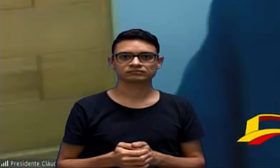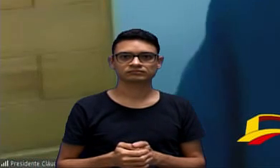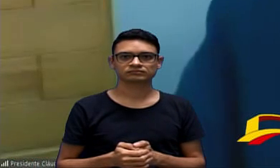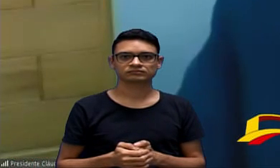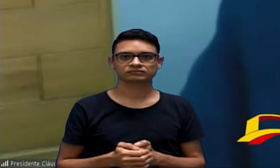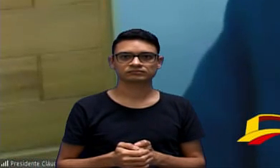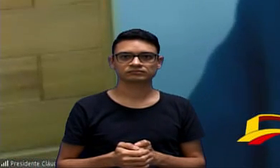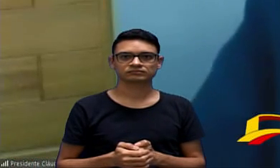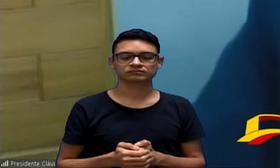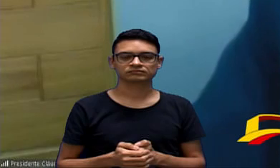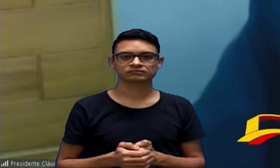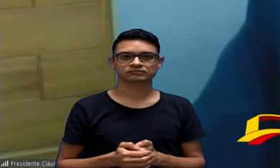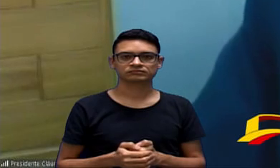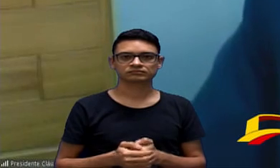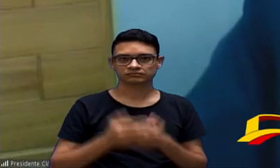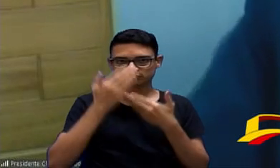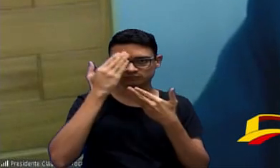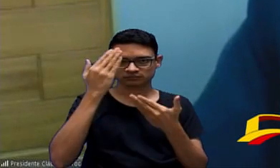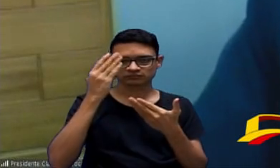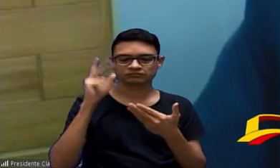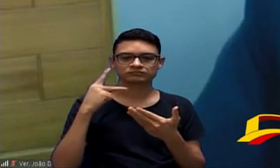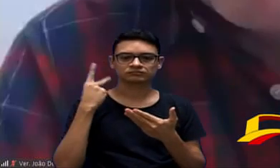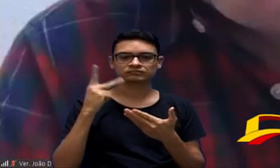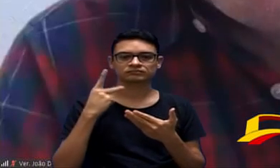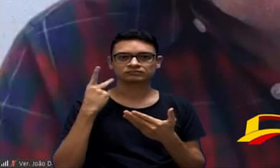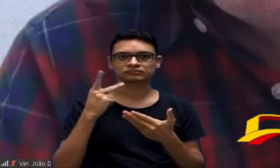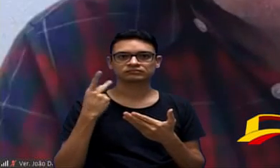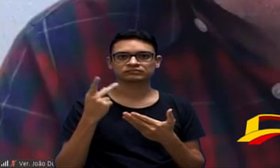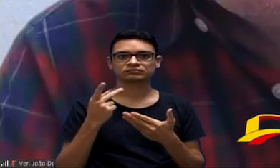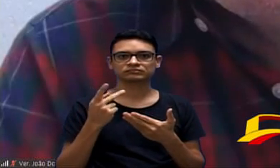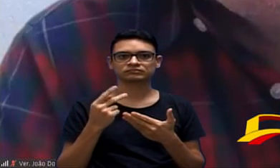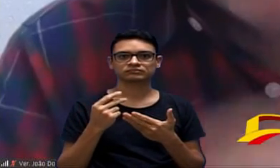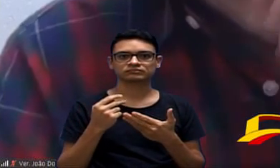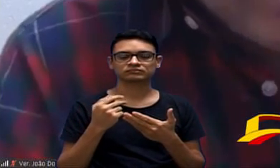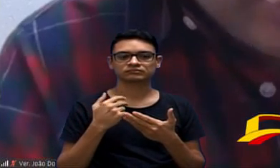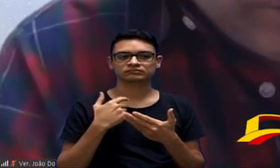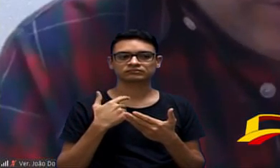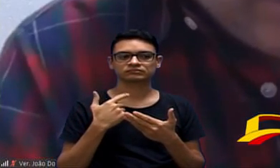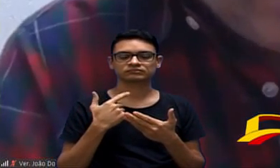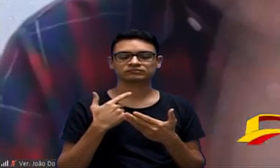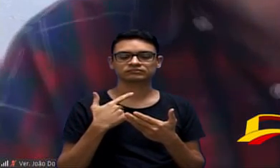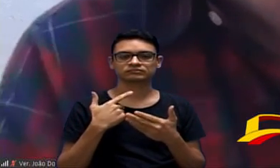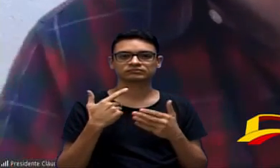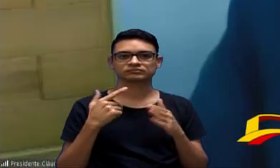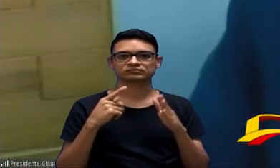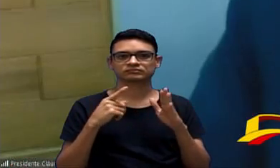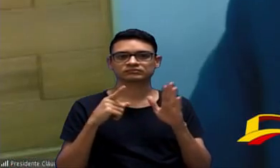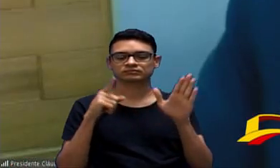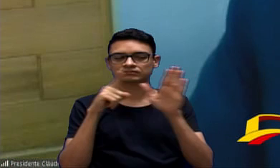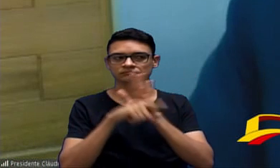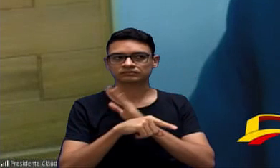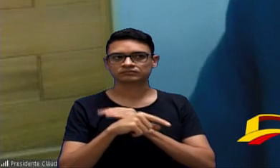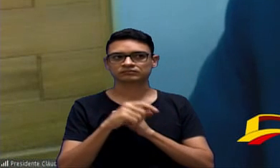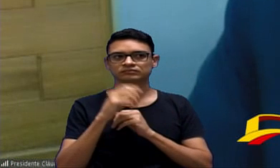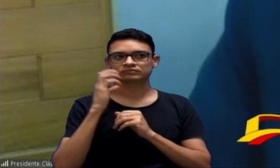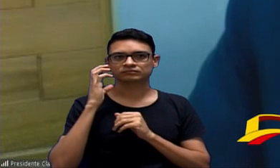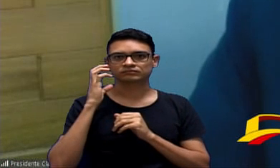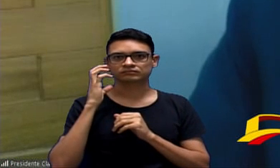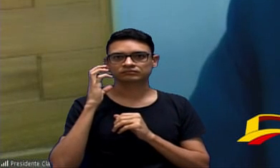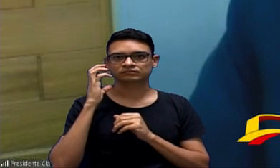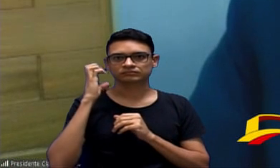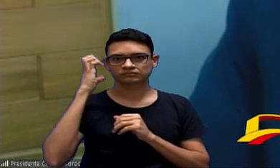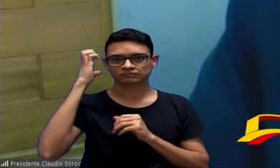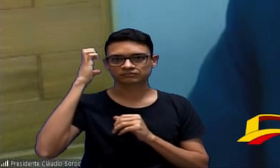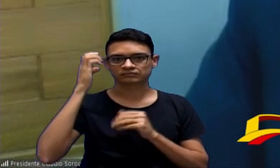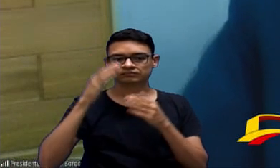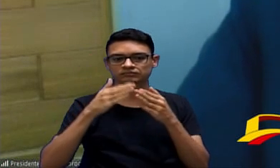Então, obrigado, vereador. Eu gostaria de consultar a vereadora Fernanda, se a vereadora Fernanda vai pedir o arquivamento